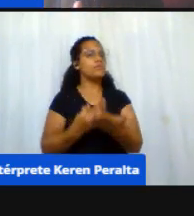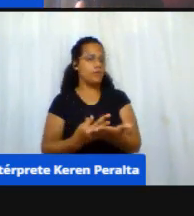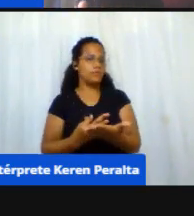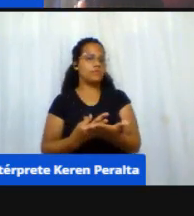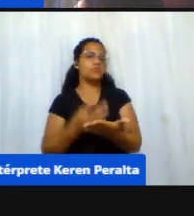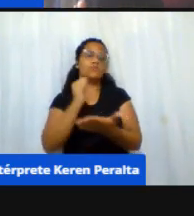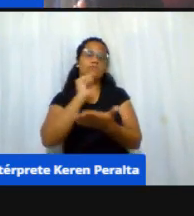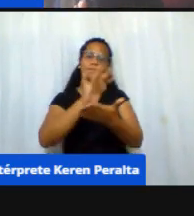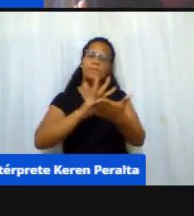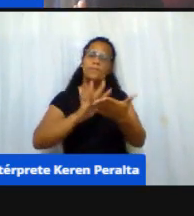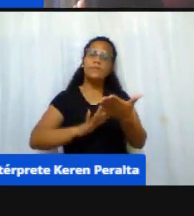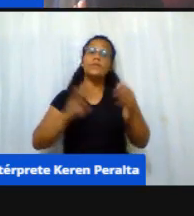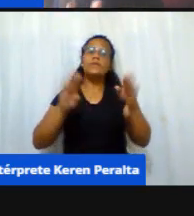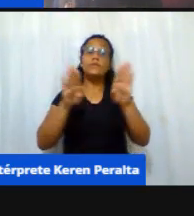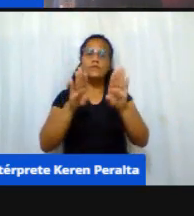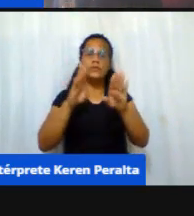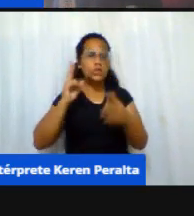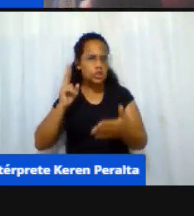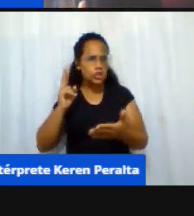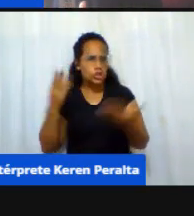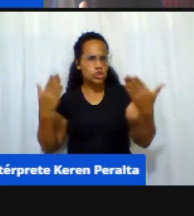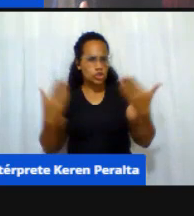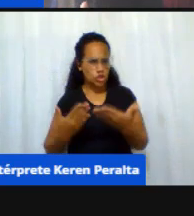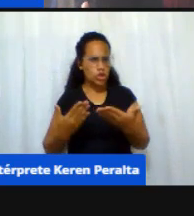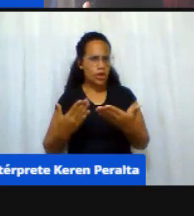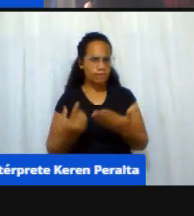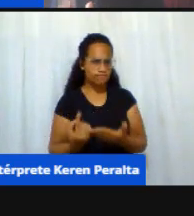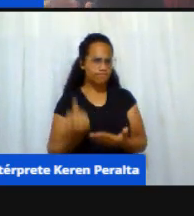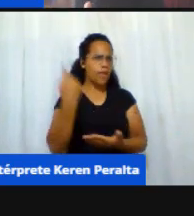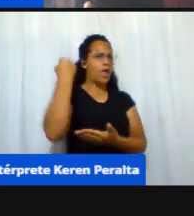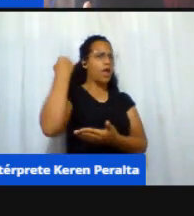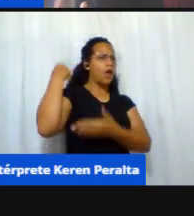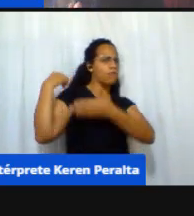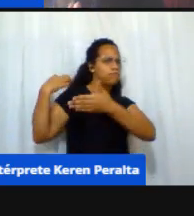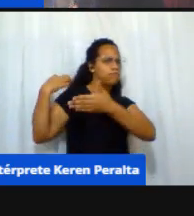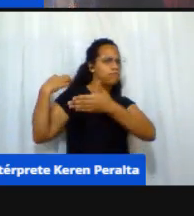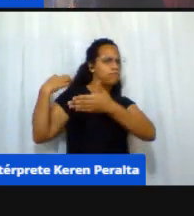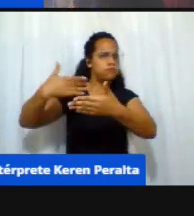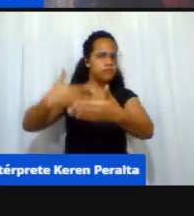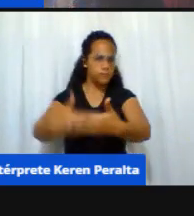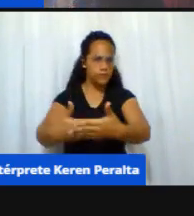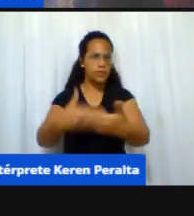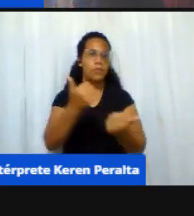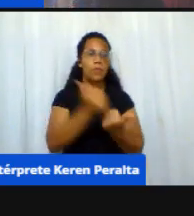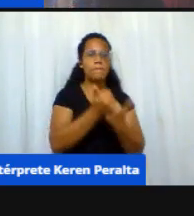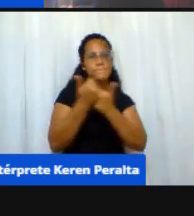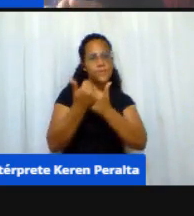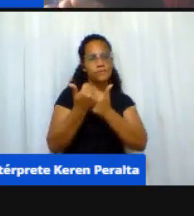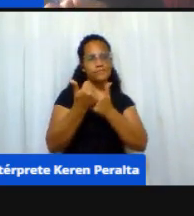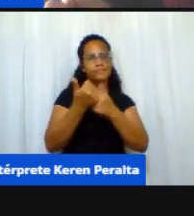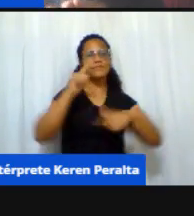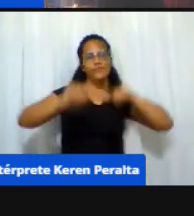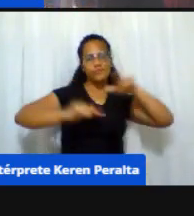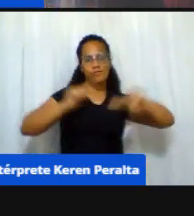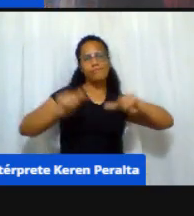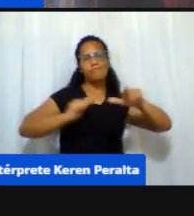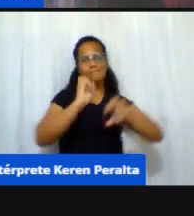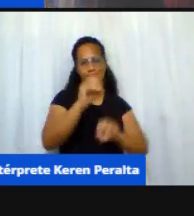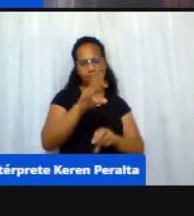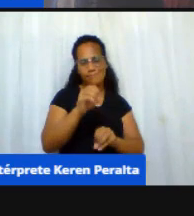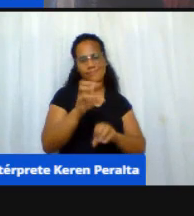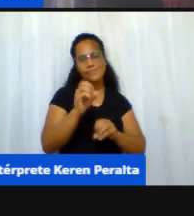apoio ao trabalho pedagógico. Inclusive, orienta-se que os cadernos de atividades